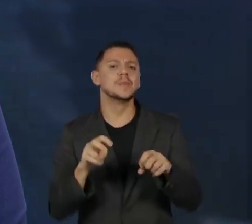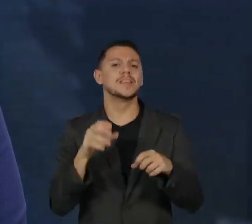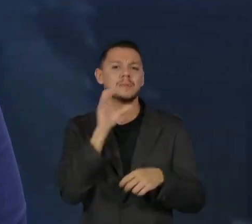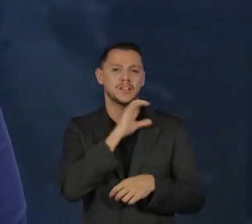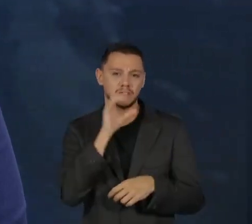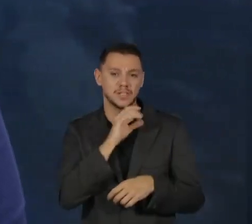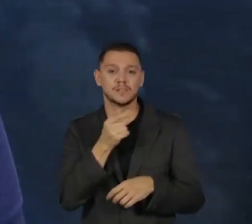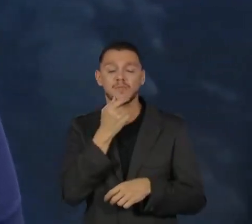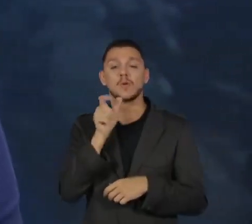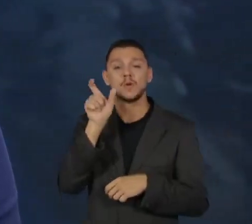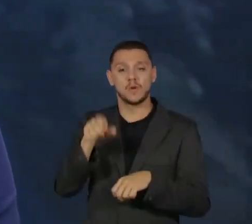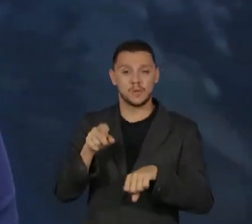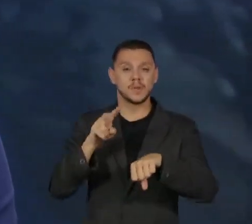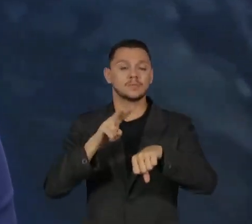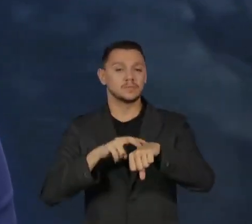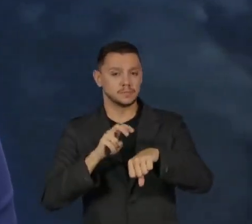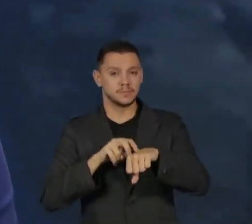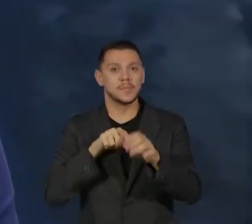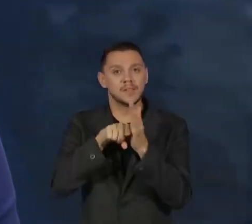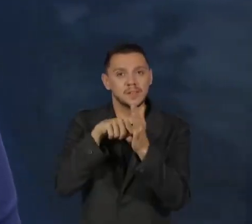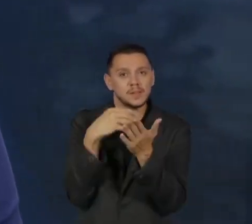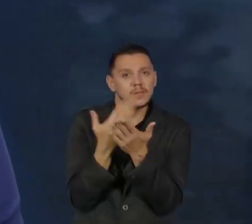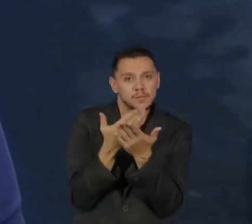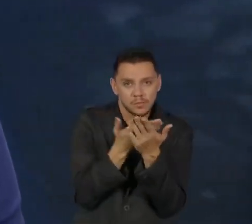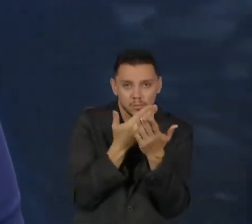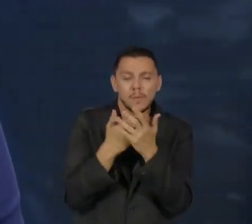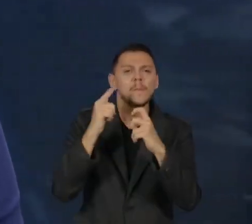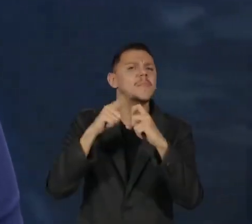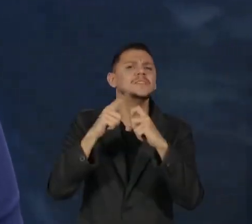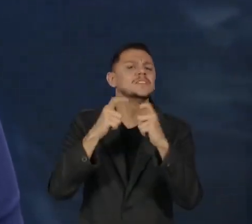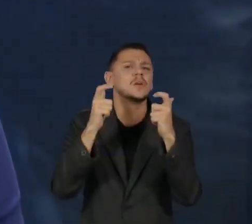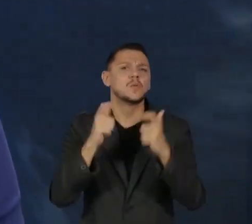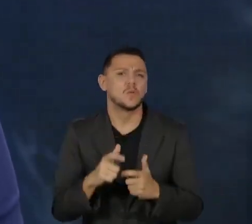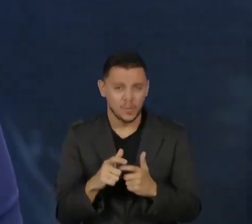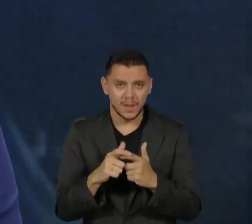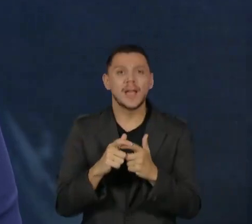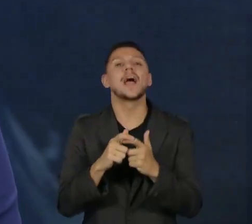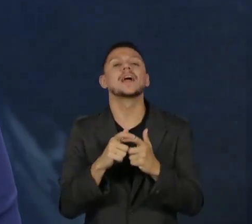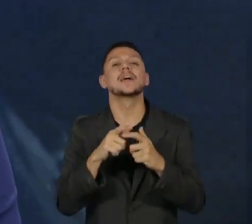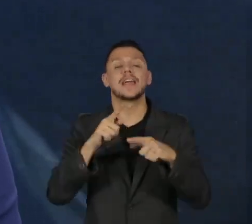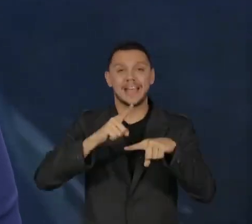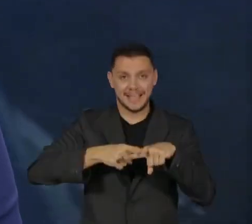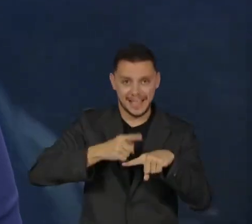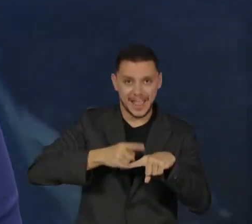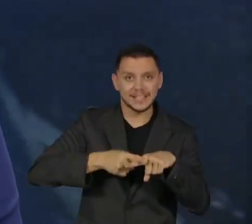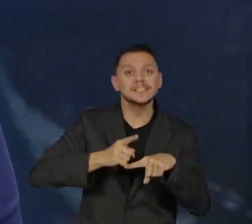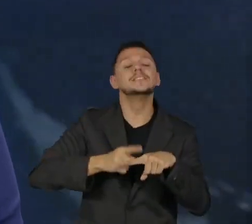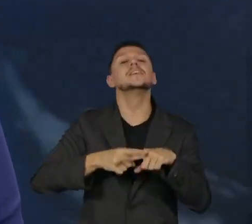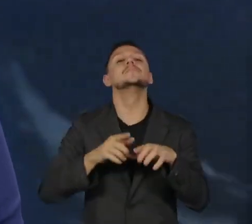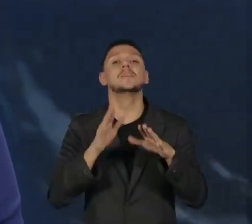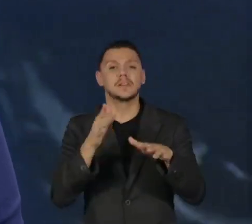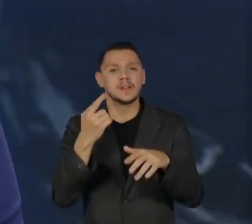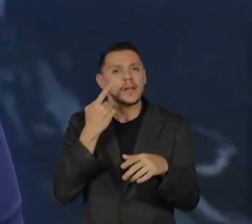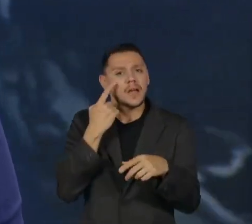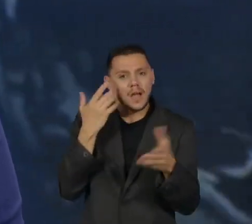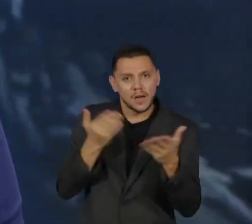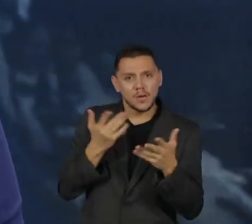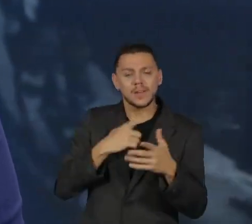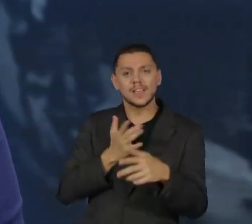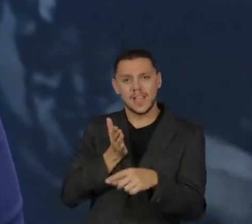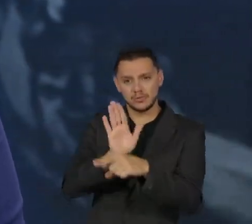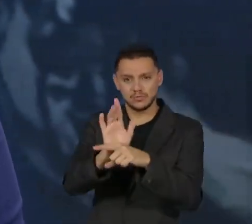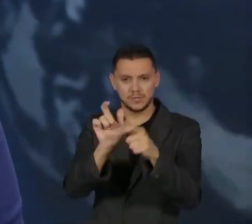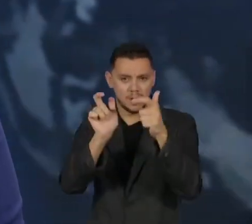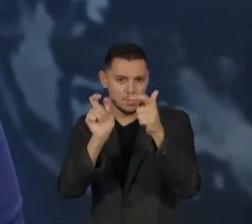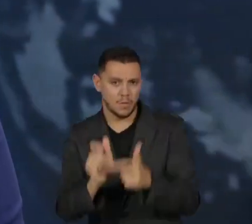estudou medicina na Grécia antes de atuar no Reino Unido e agora coordena as equipes de ajuda humanitária em Gaza, que sofre no meio